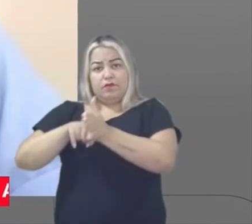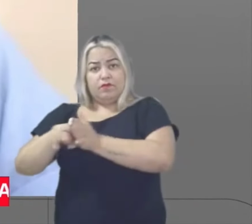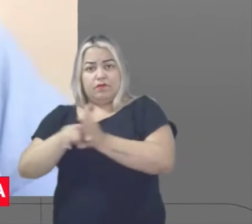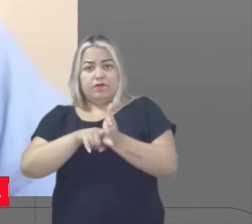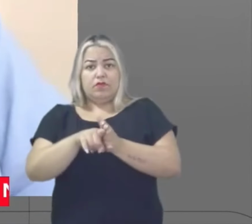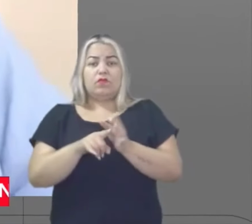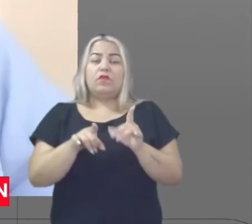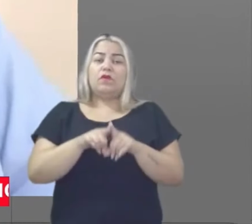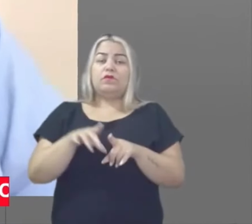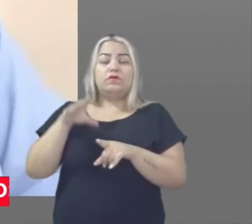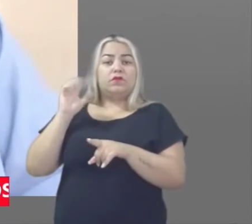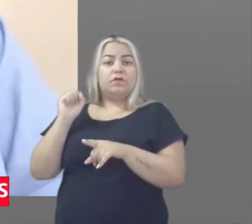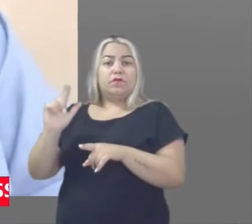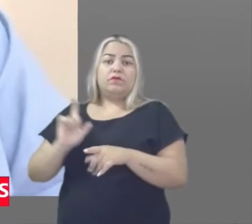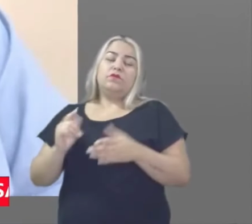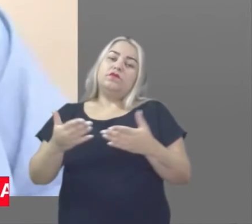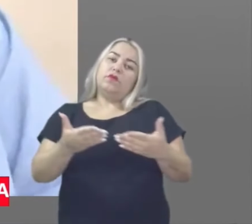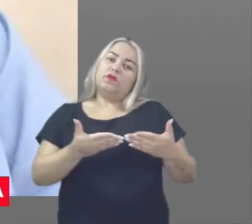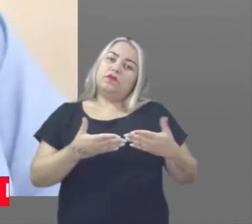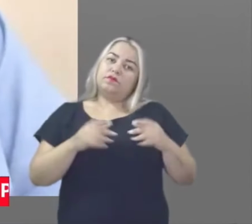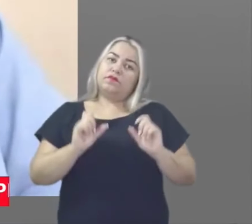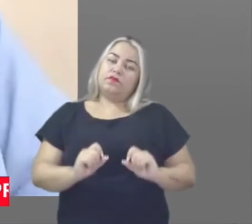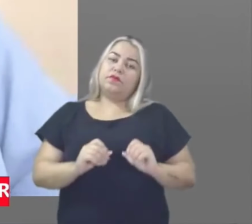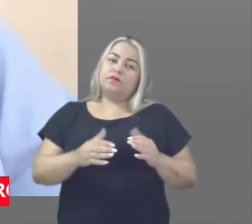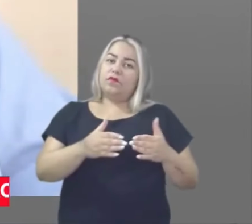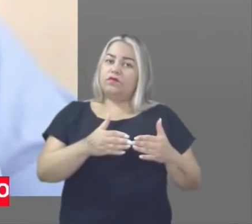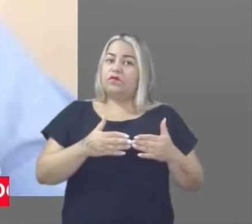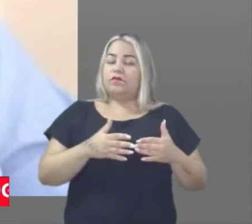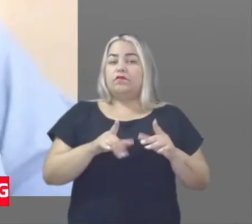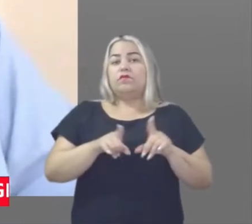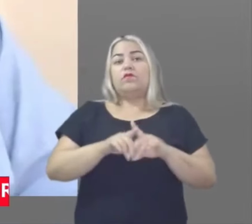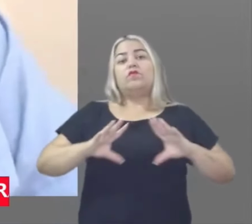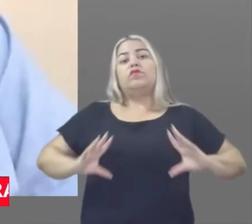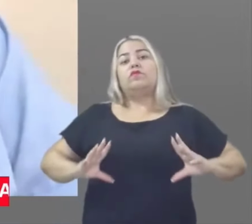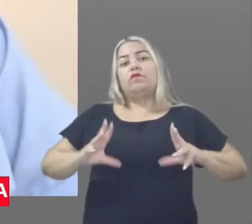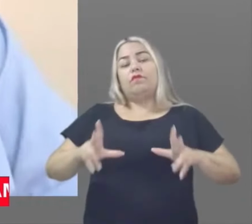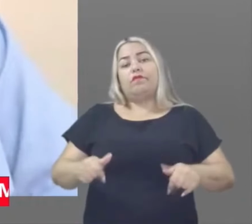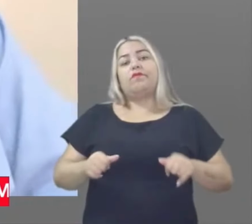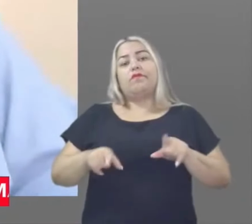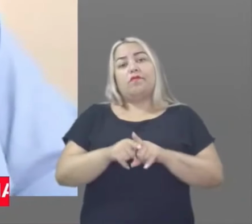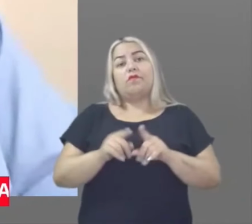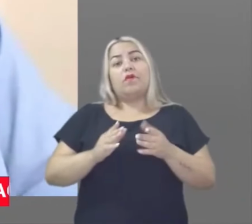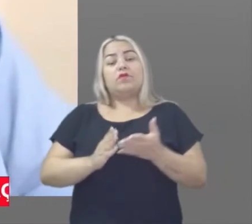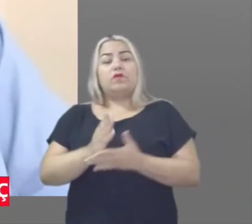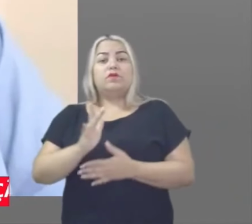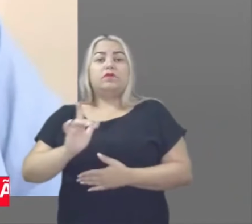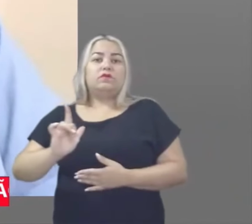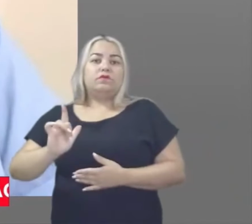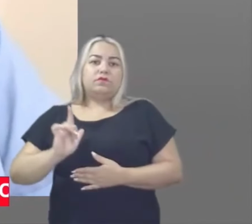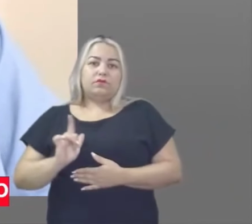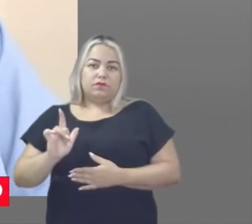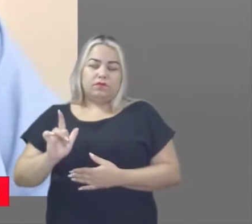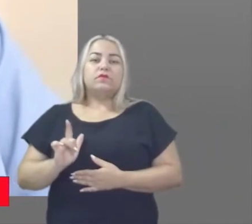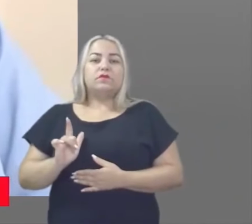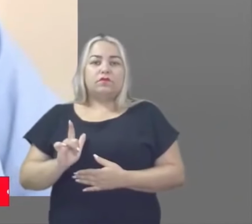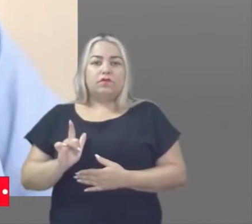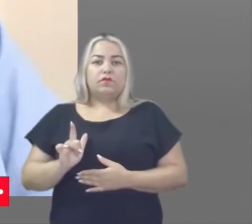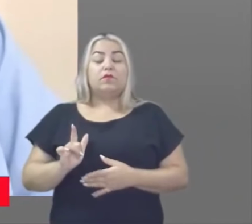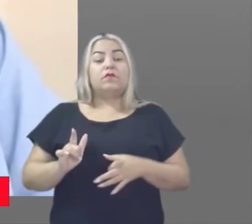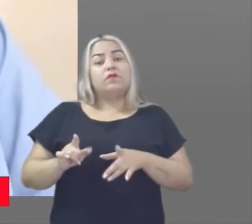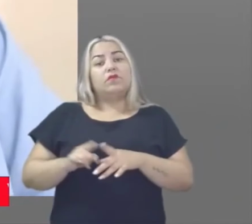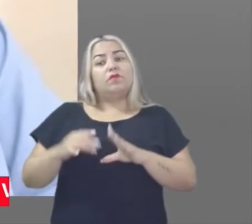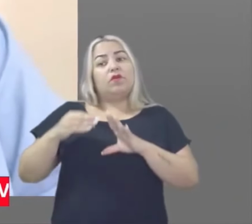Mas a ouvidoria, ela recebe essas demandas, recebe todo o conteúdo probatório que quem trouxe a demanda tenha, e